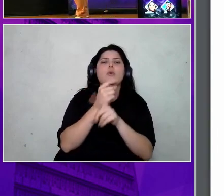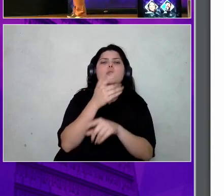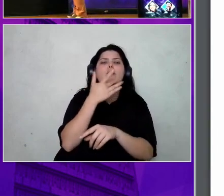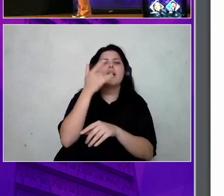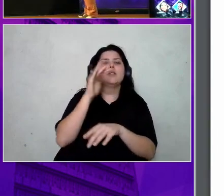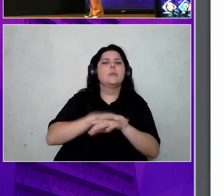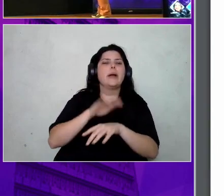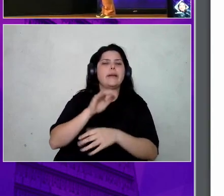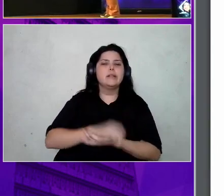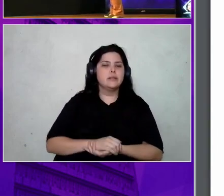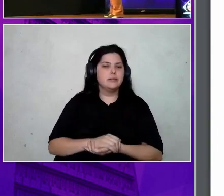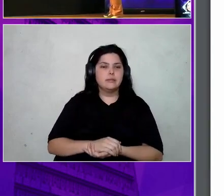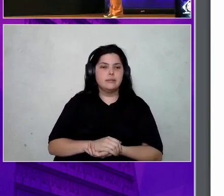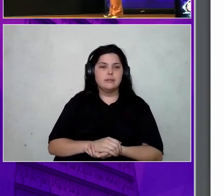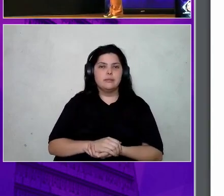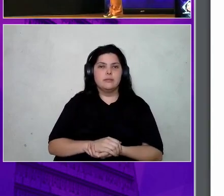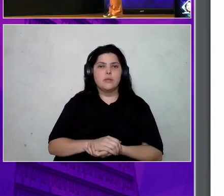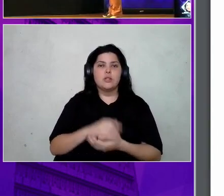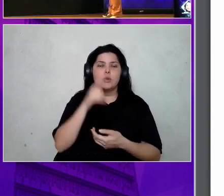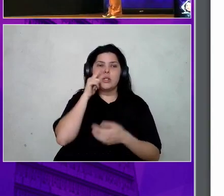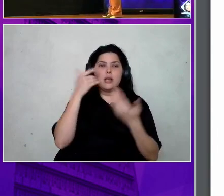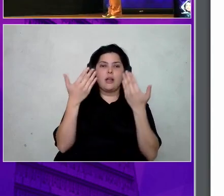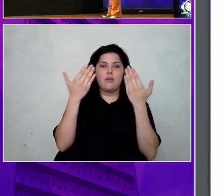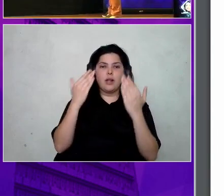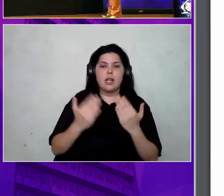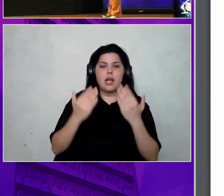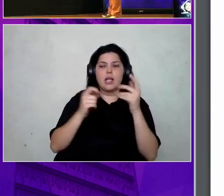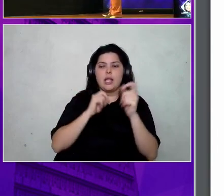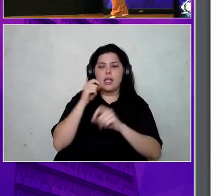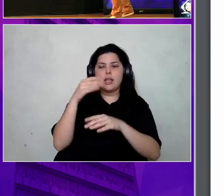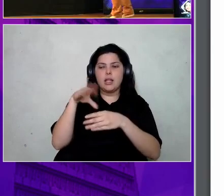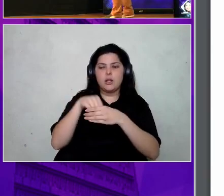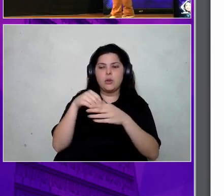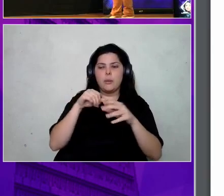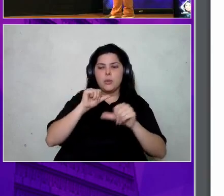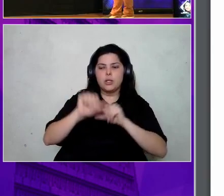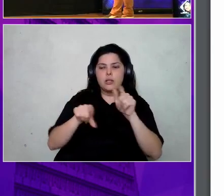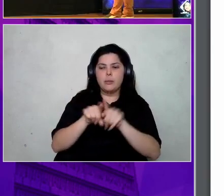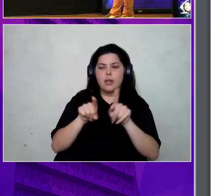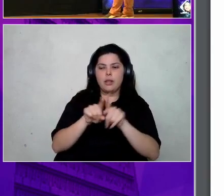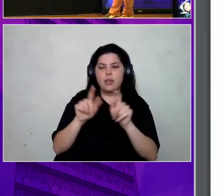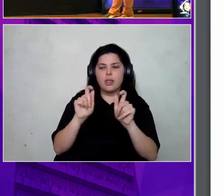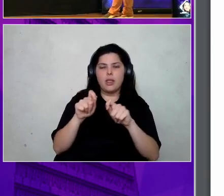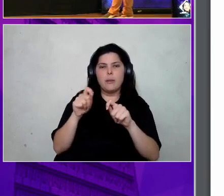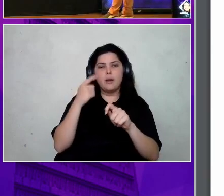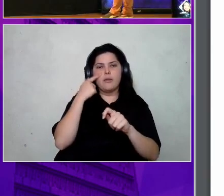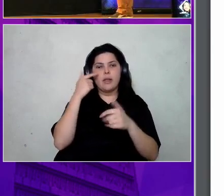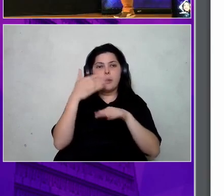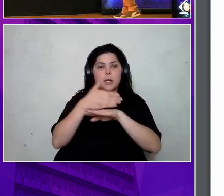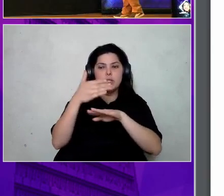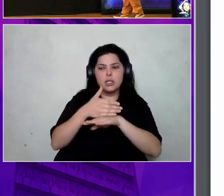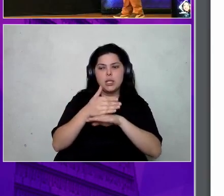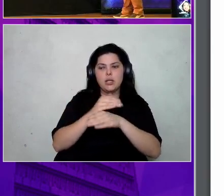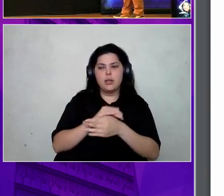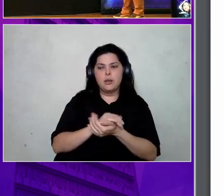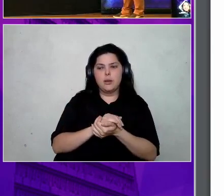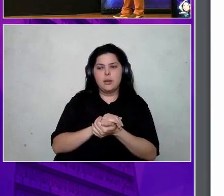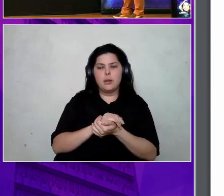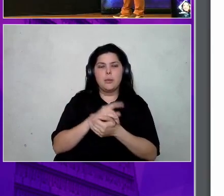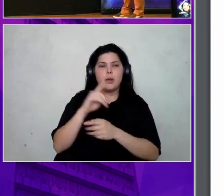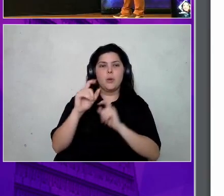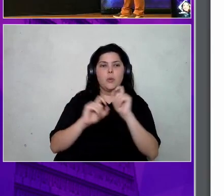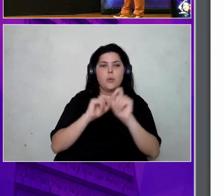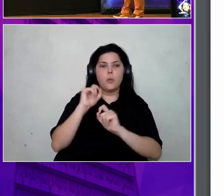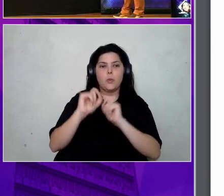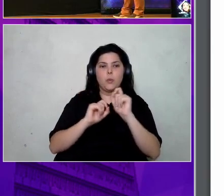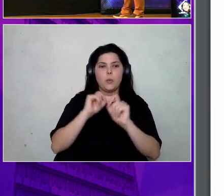essa matriz a gente vai olhar quem são os envolvidos na mudança, né? Você pode pegar lá os atores, aqueles, né, você pode até